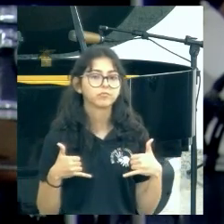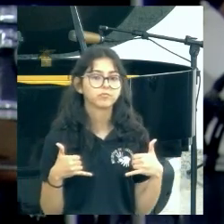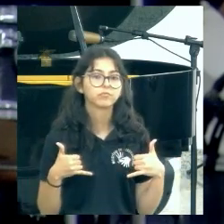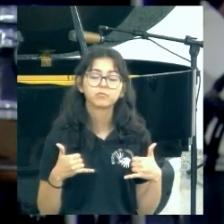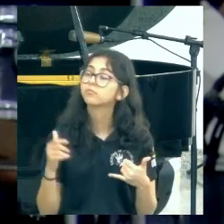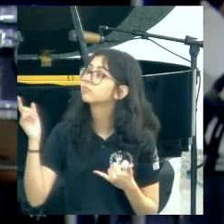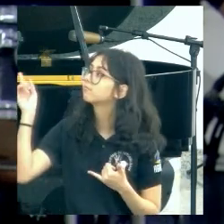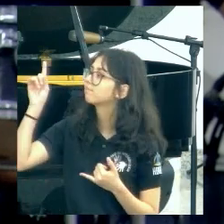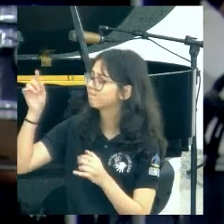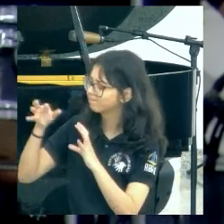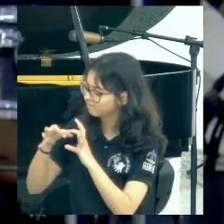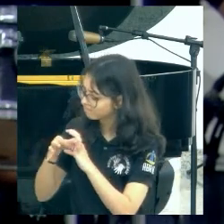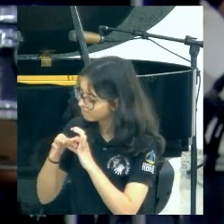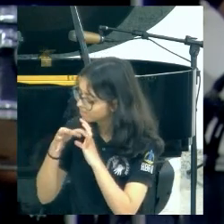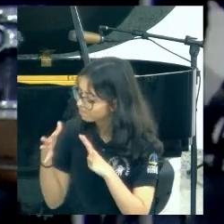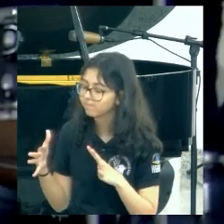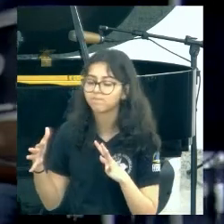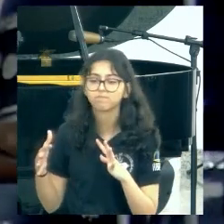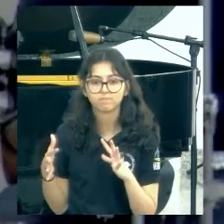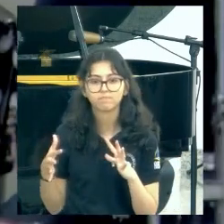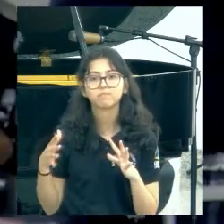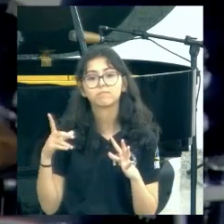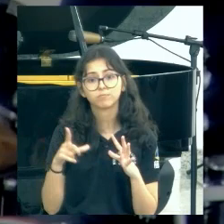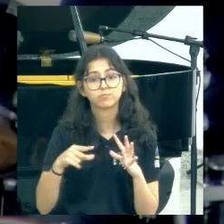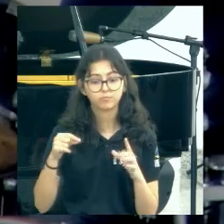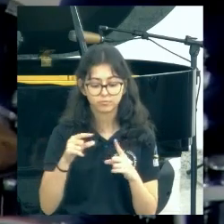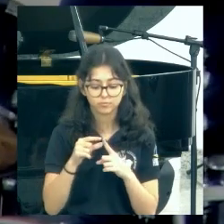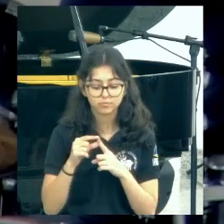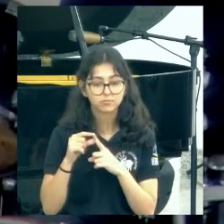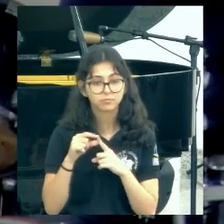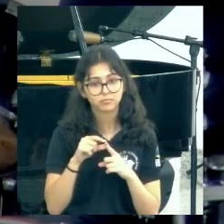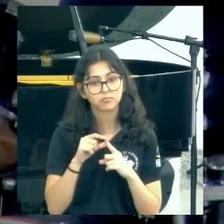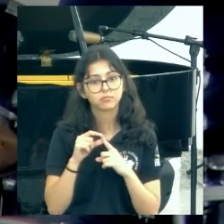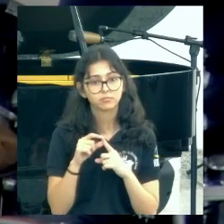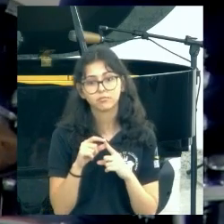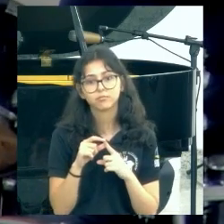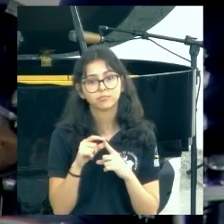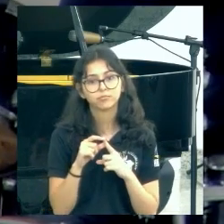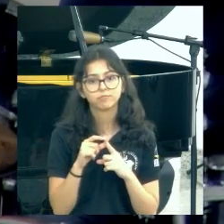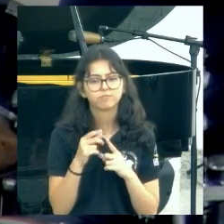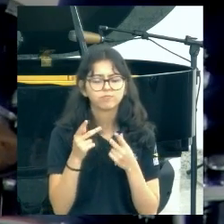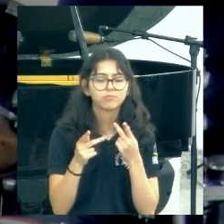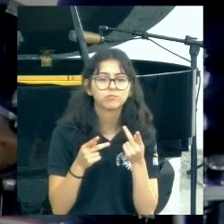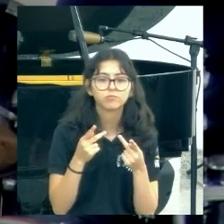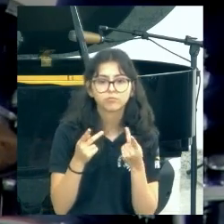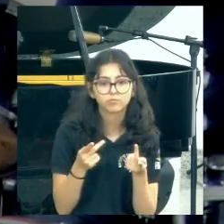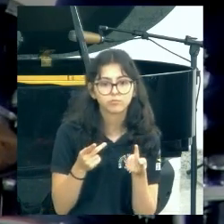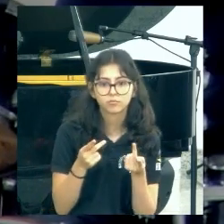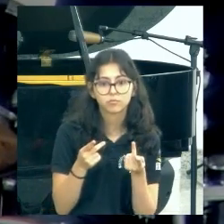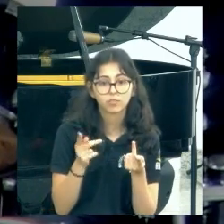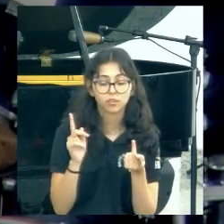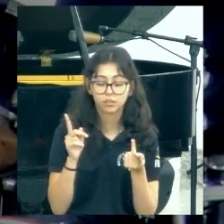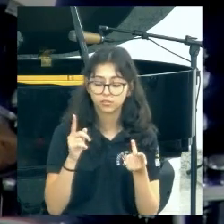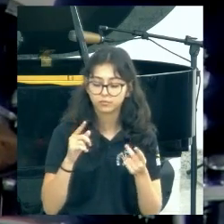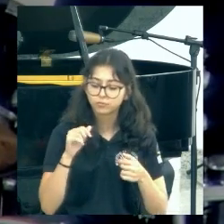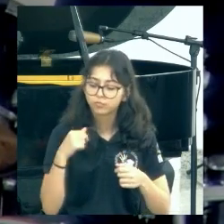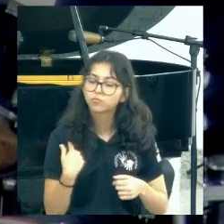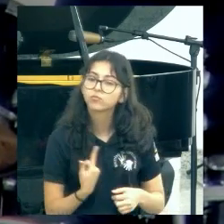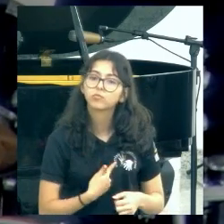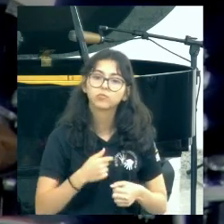Deus nos livre, irmãos, de escolher as palavras, e os discursos e não as